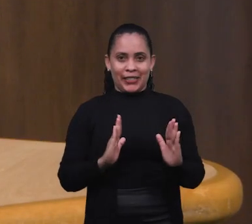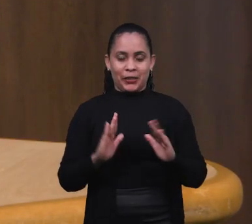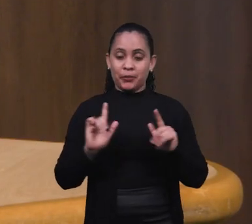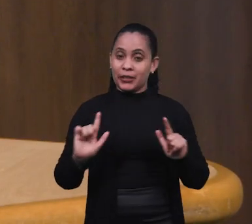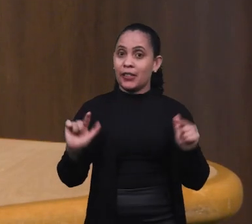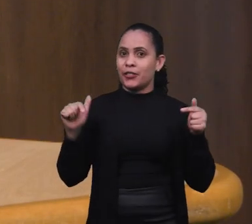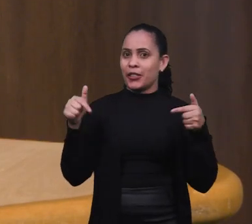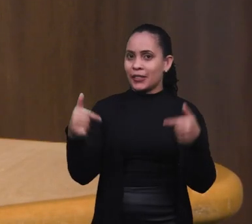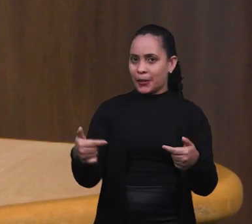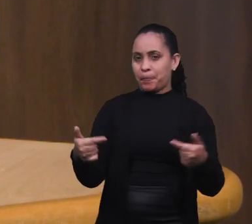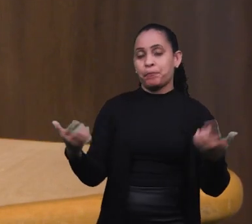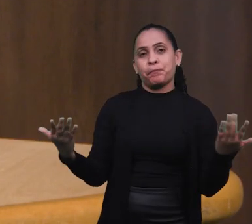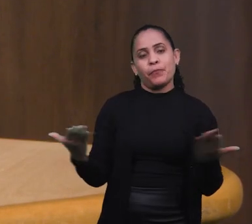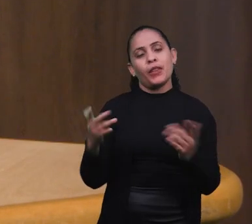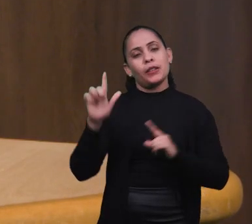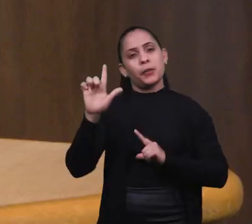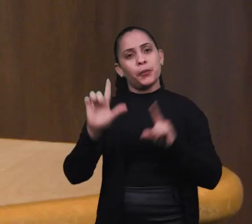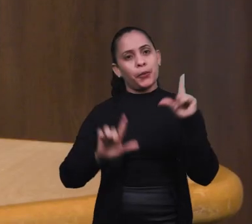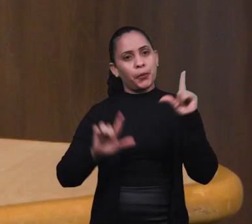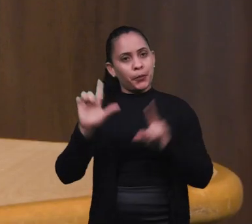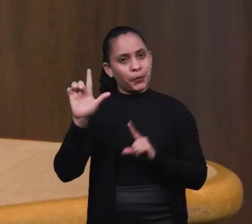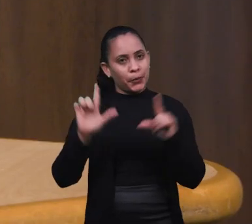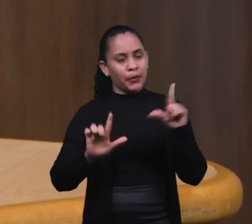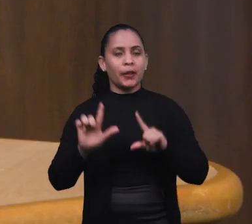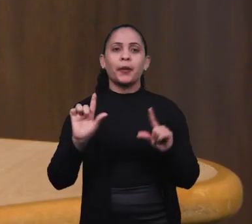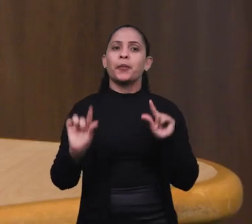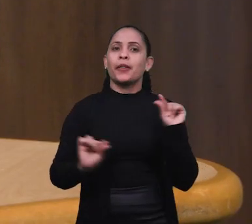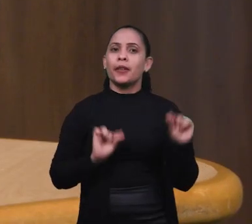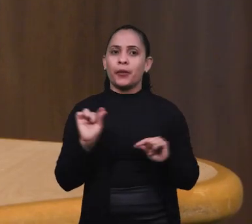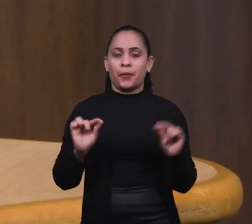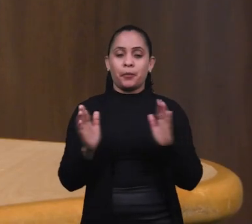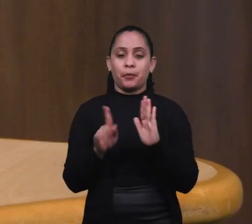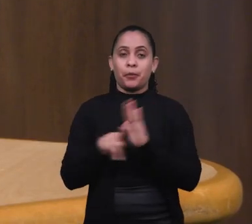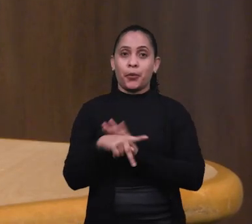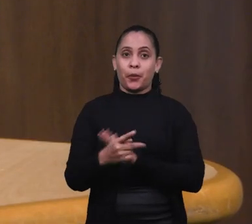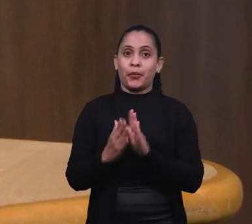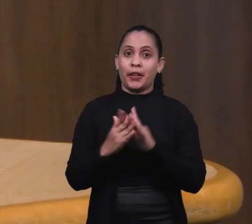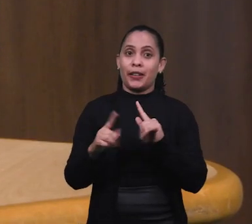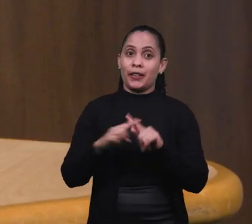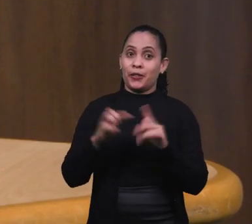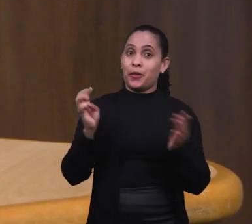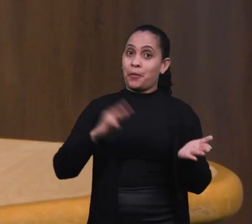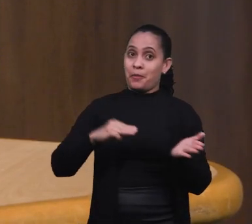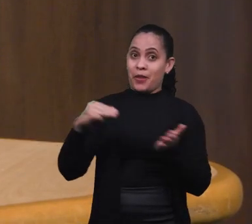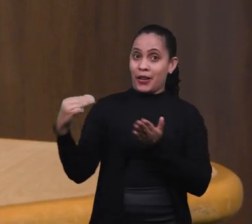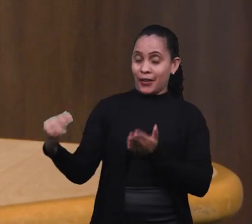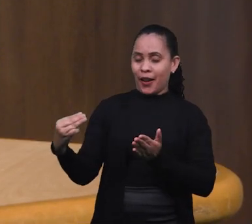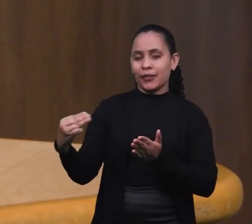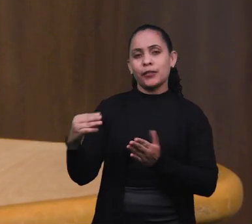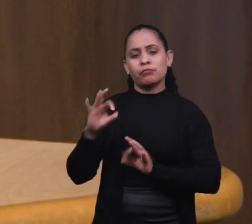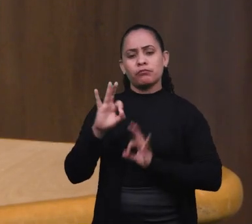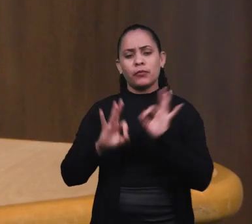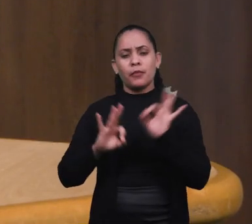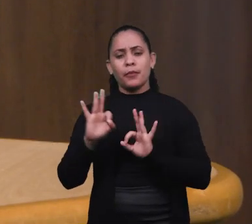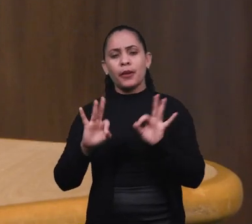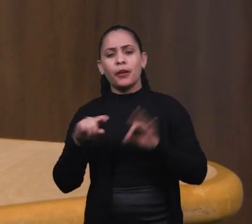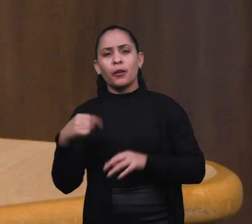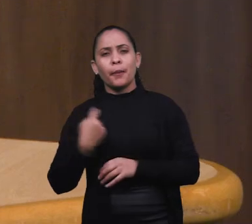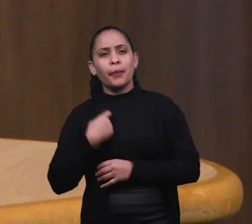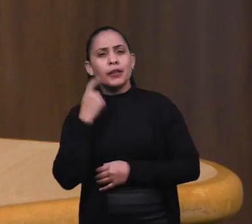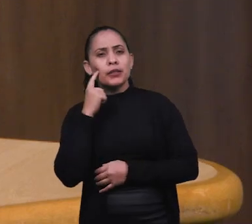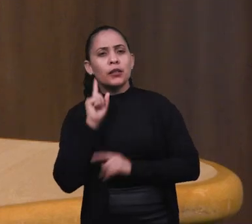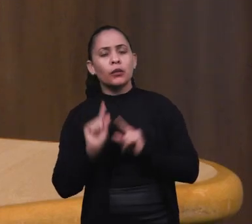Ação. Este programa é uma iniciativa da Igreja Cristã Maranata e este espaço foi pensado para